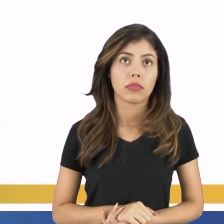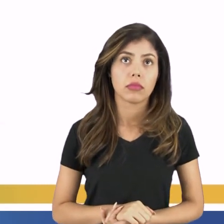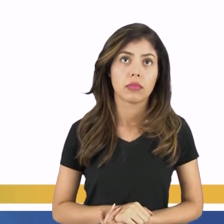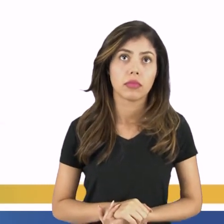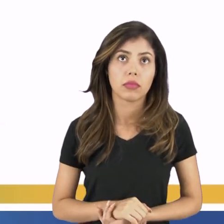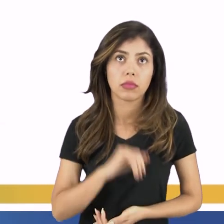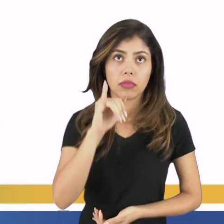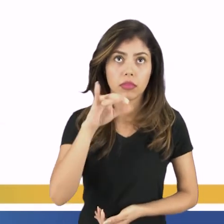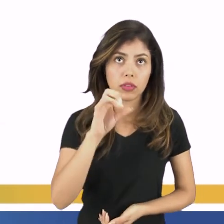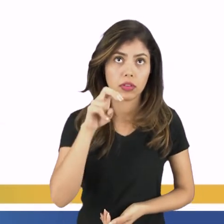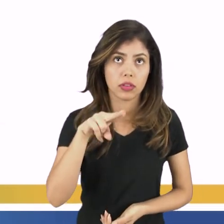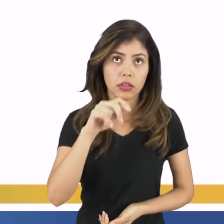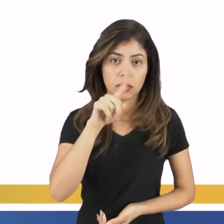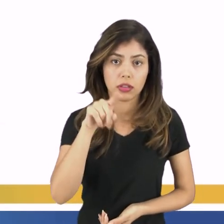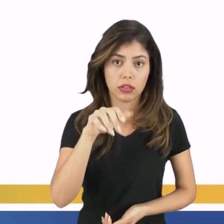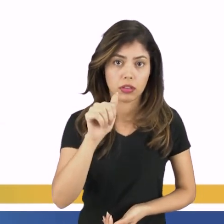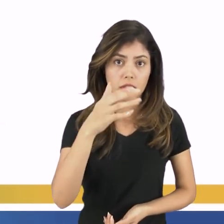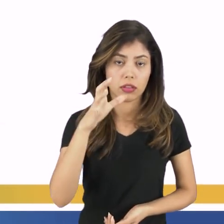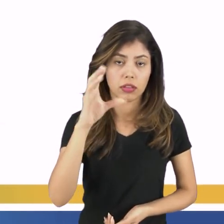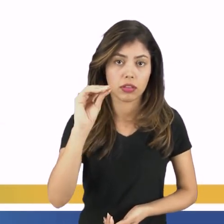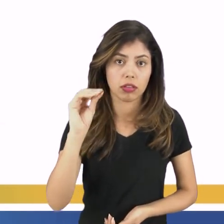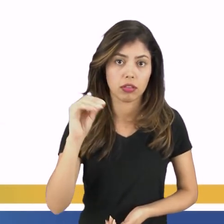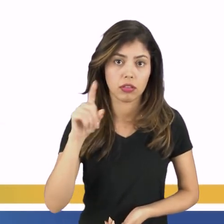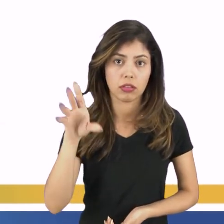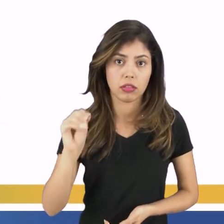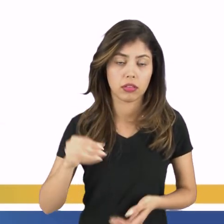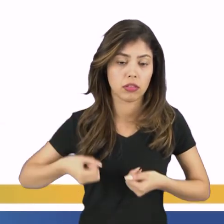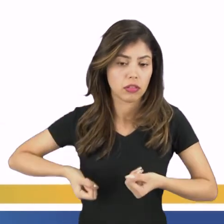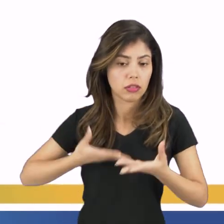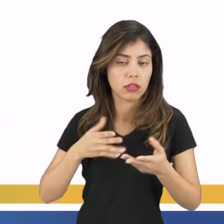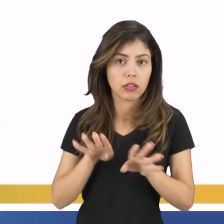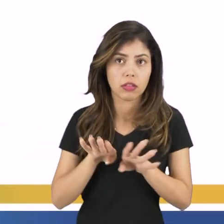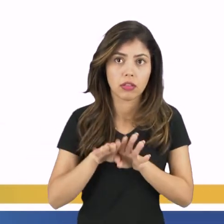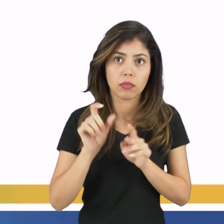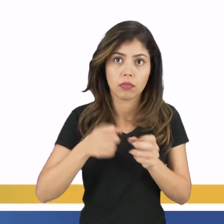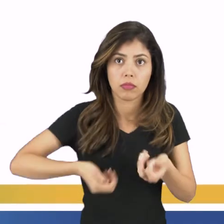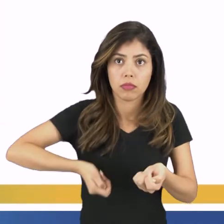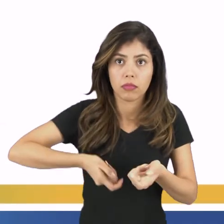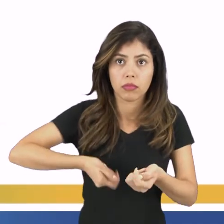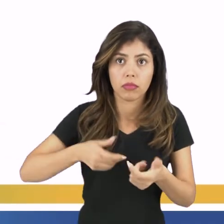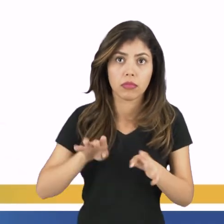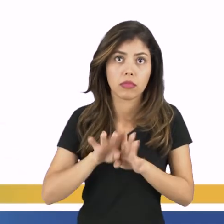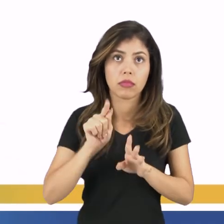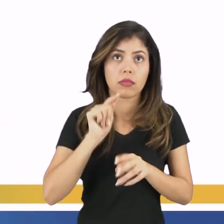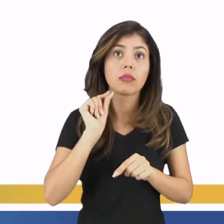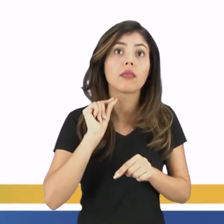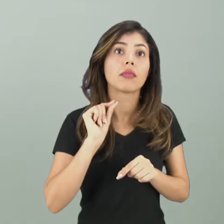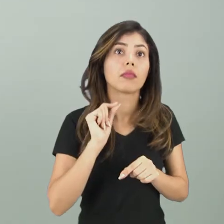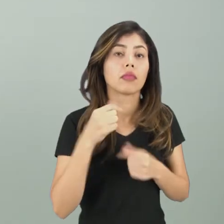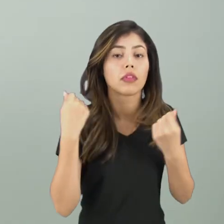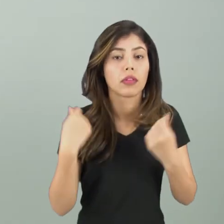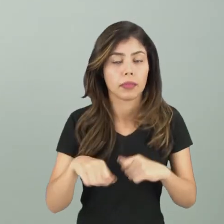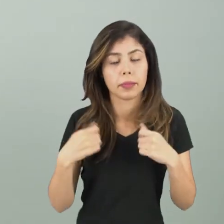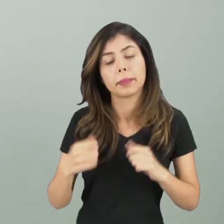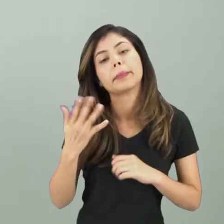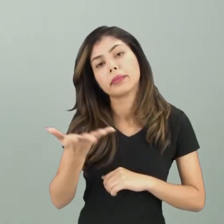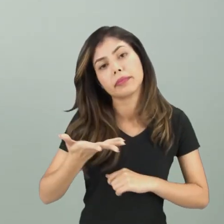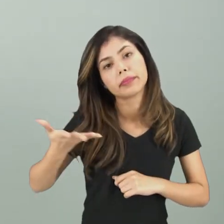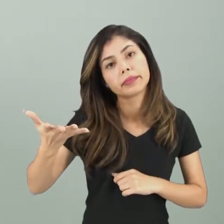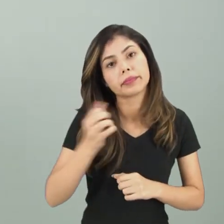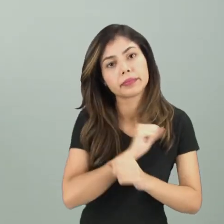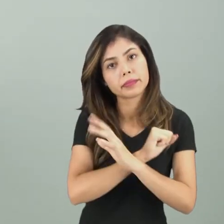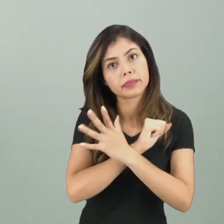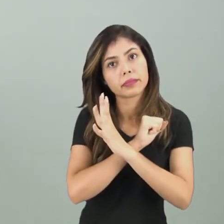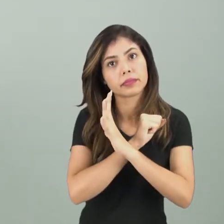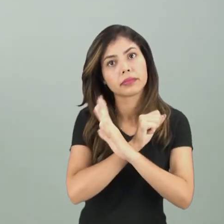Reação de ionização. Também tem uma dica. A gente viu que a reação de neutralização, você vai ter que ter sempre ácido e base. Quando